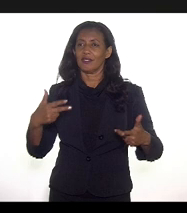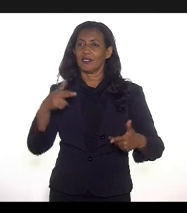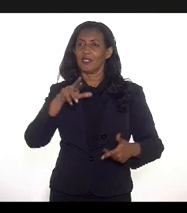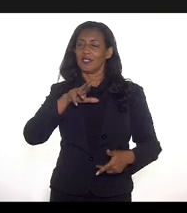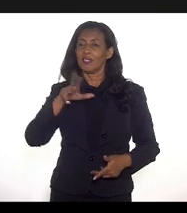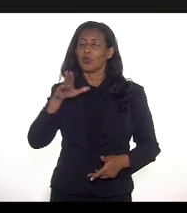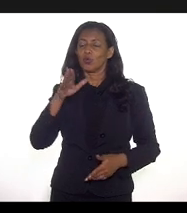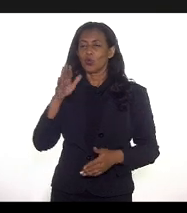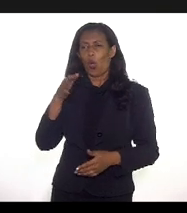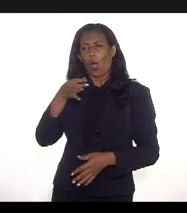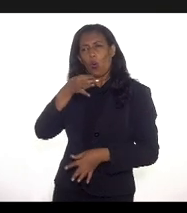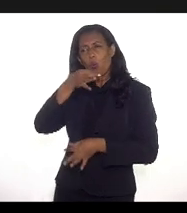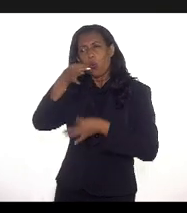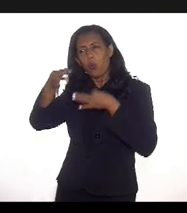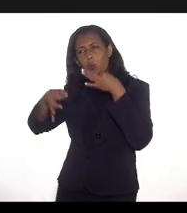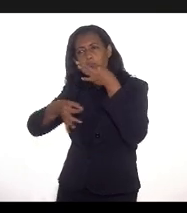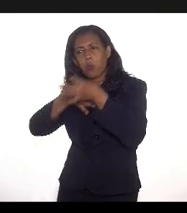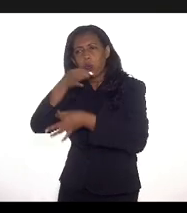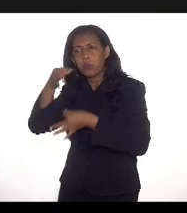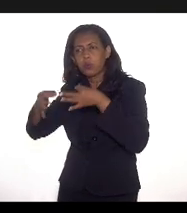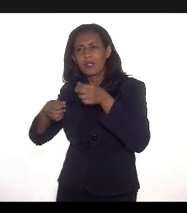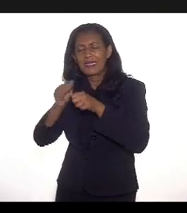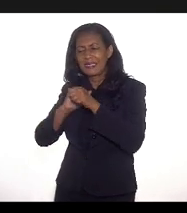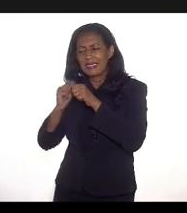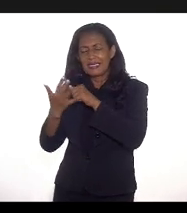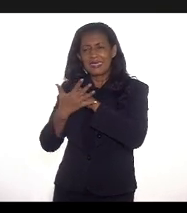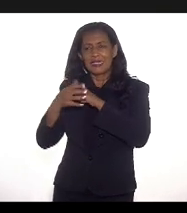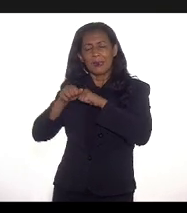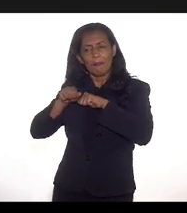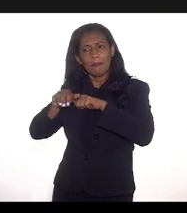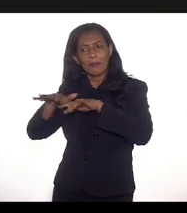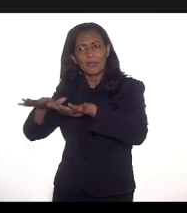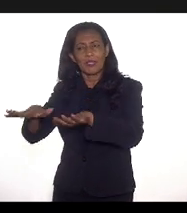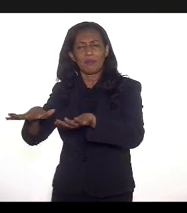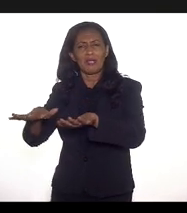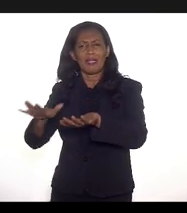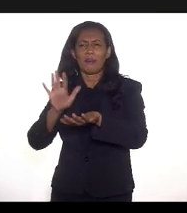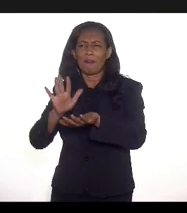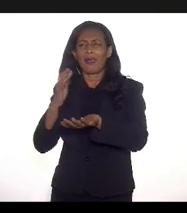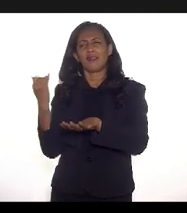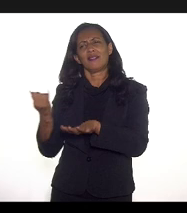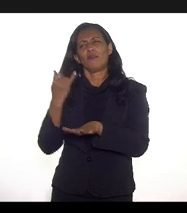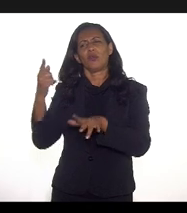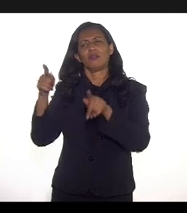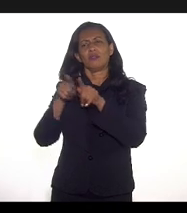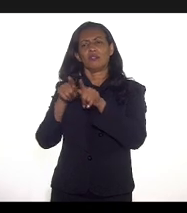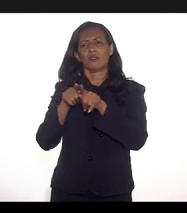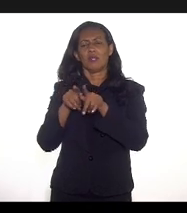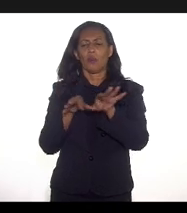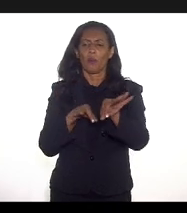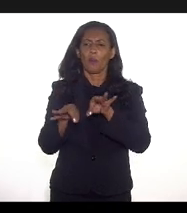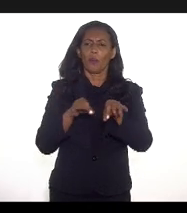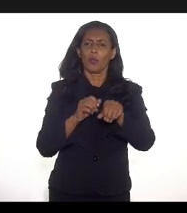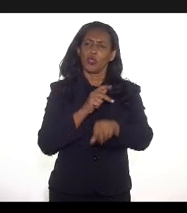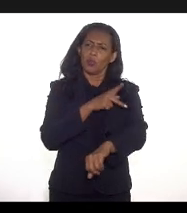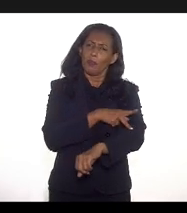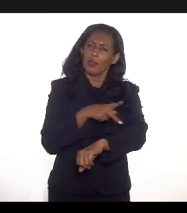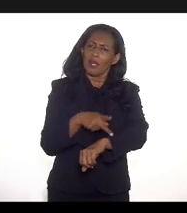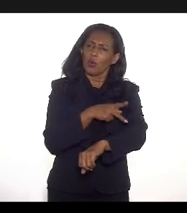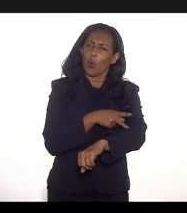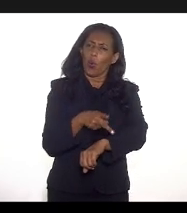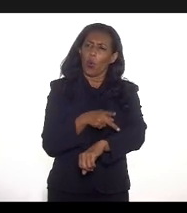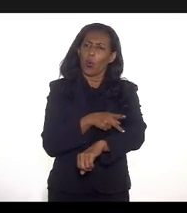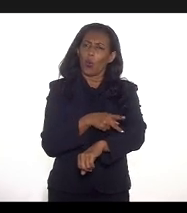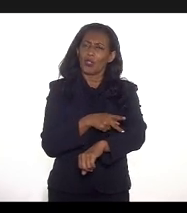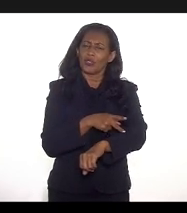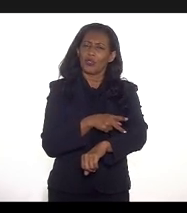em consideração a questão da pandemia, mas também a questão do projeto pedagógico, que coloque o projeto pedagógico na